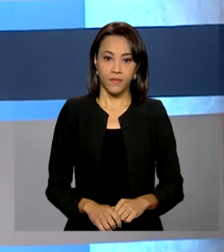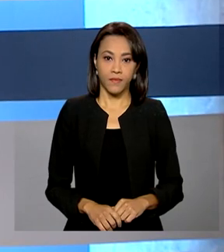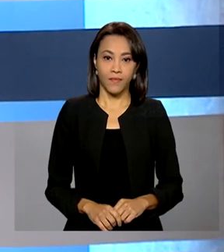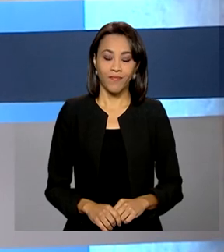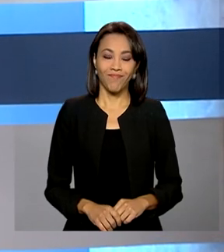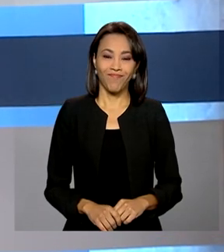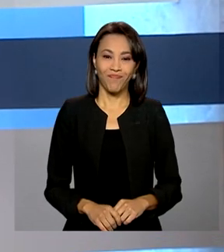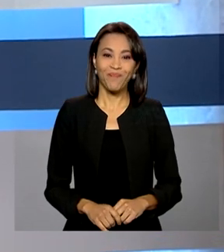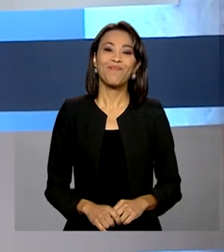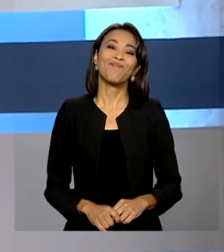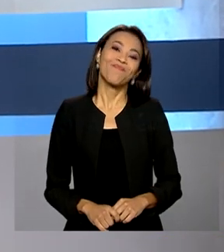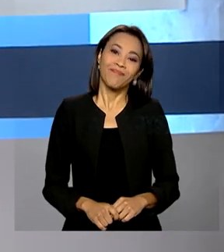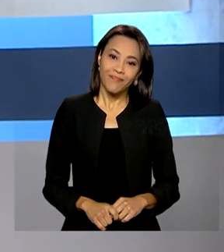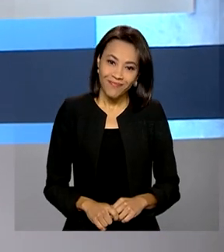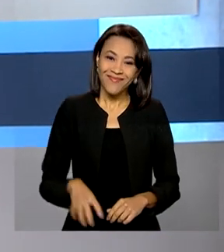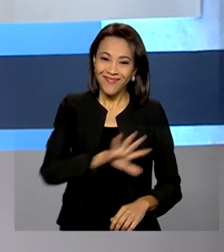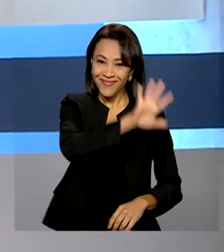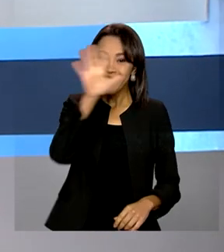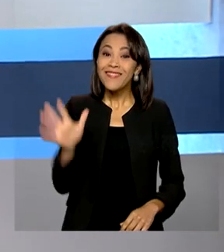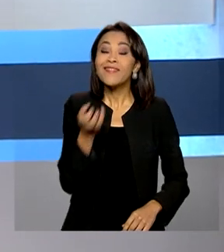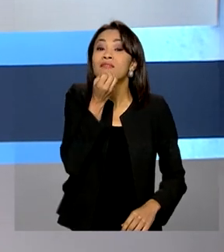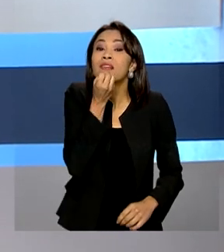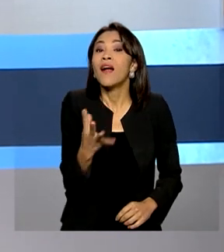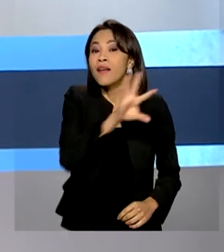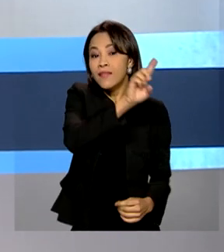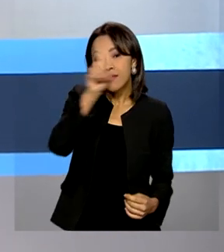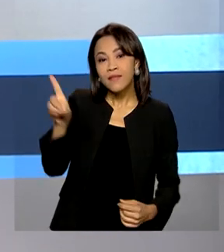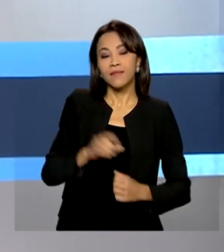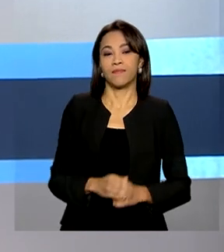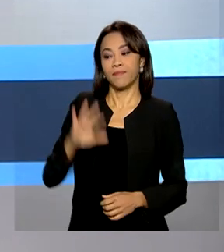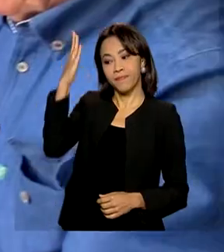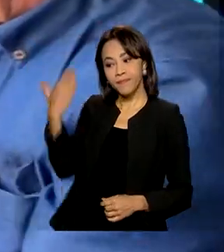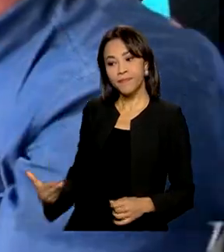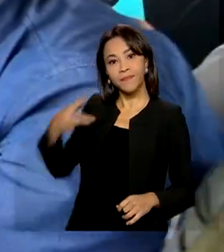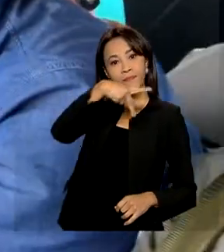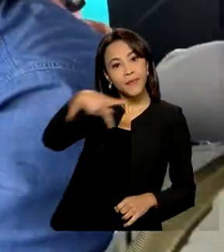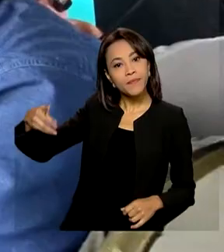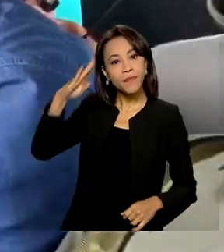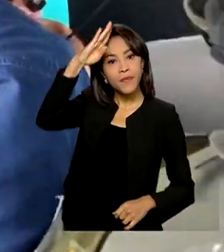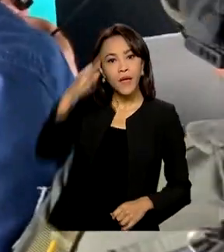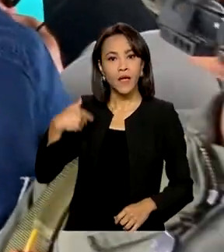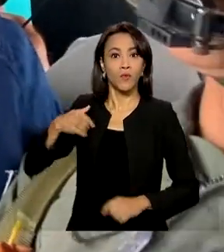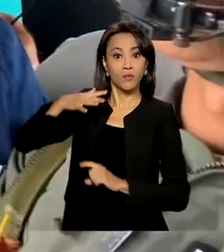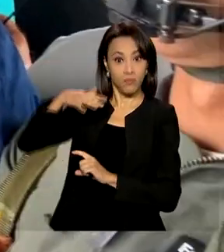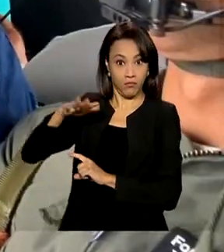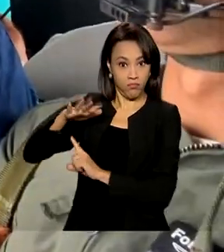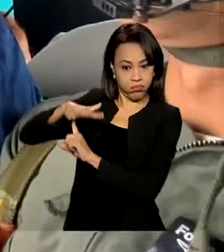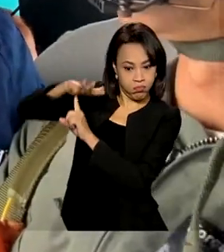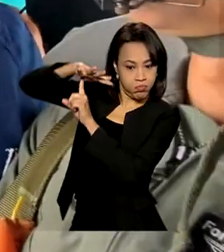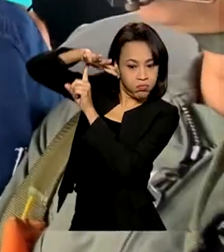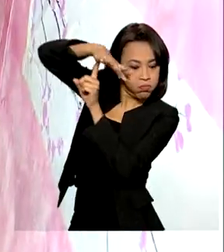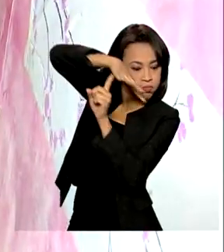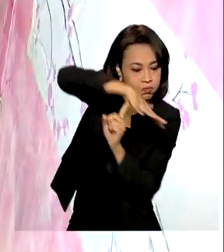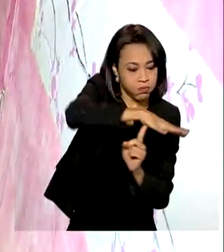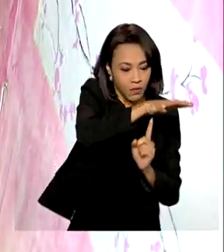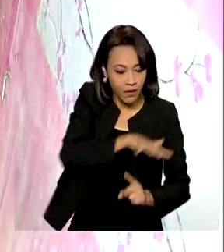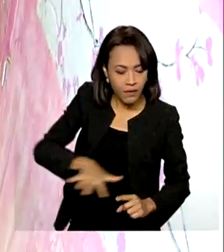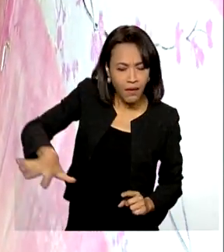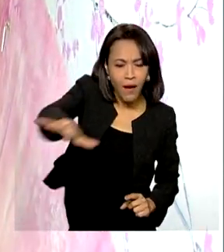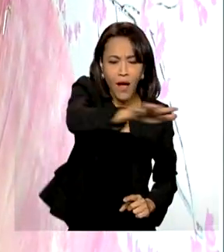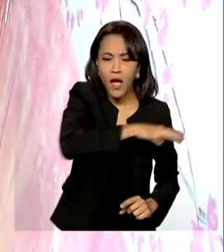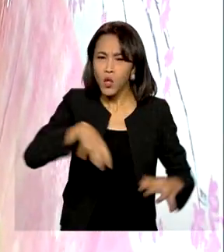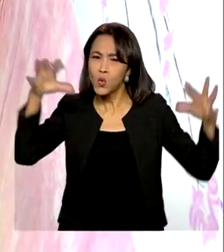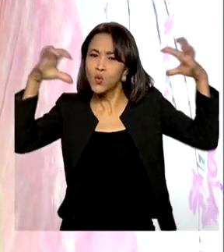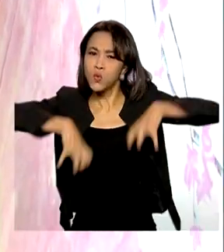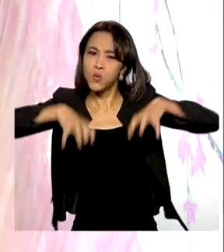o Olá bom dia presidente Jair bolsonaro sobrevoa a região atingida pelas fortes chuvas